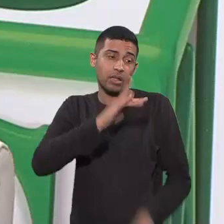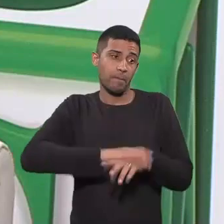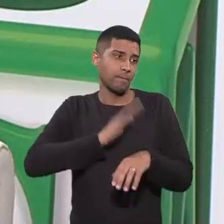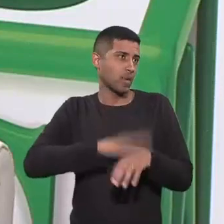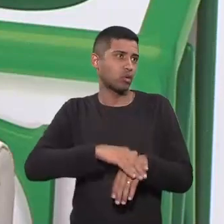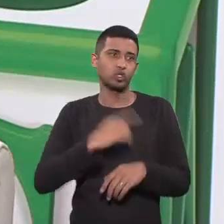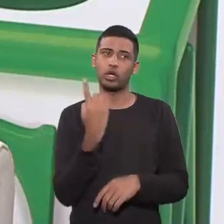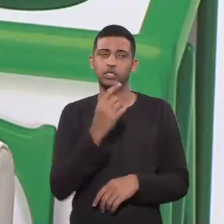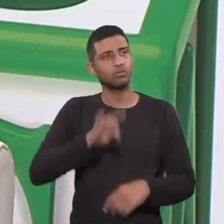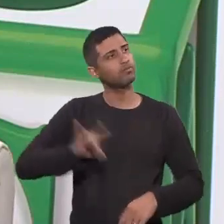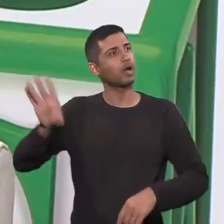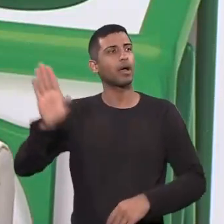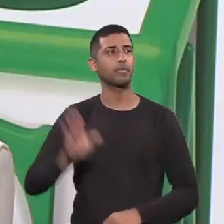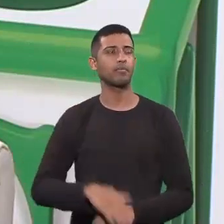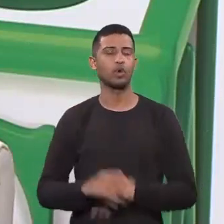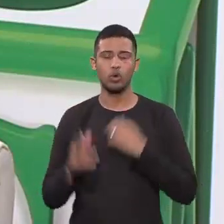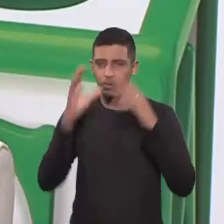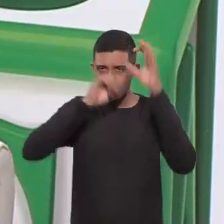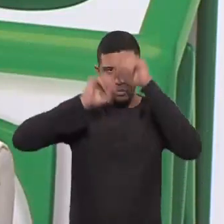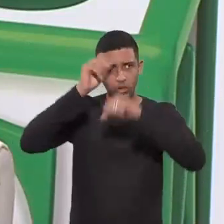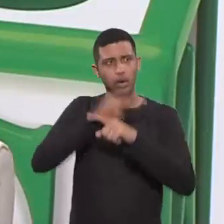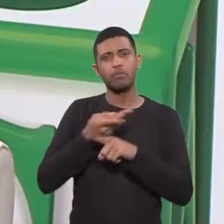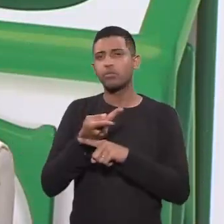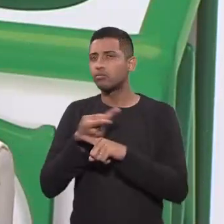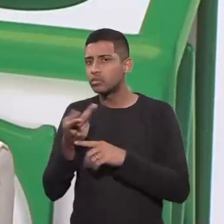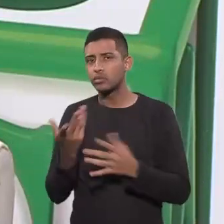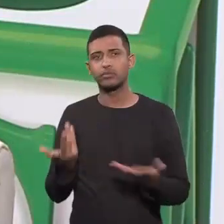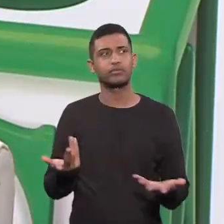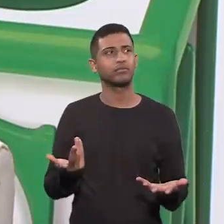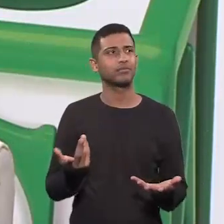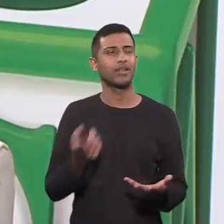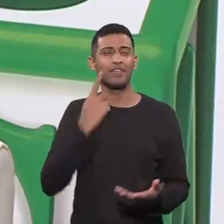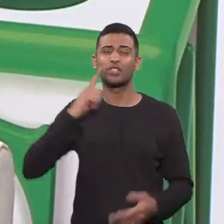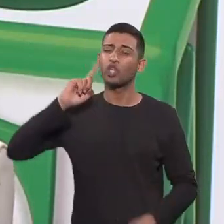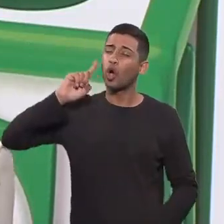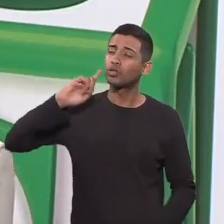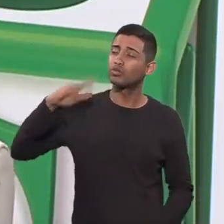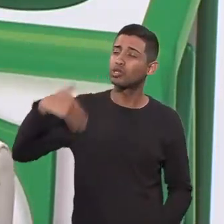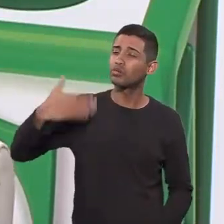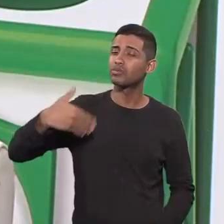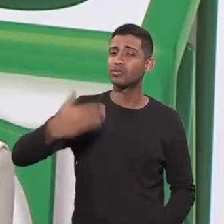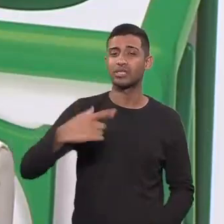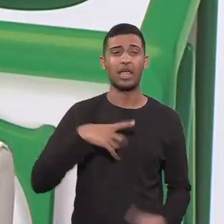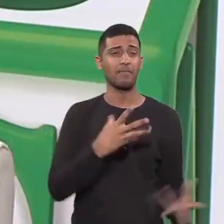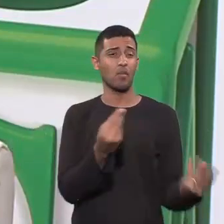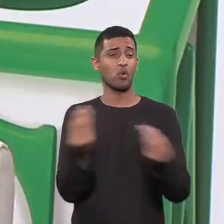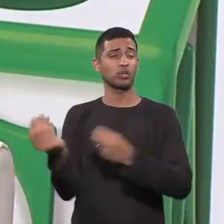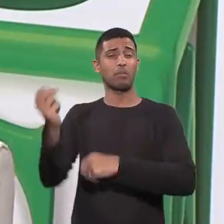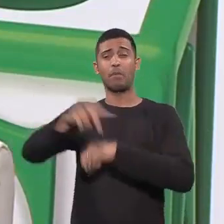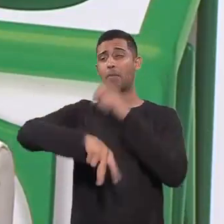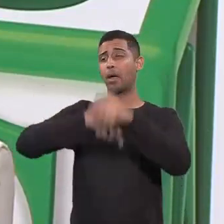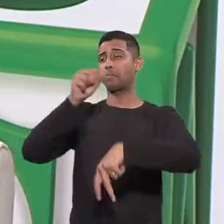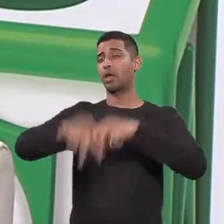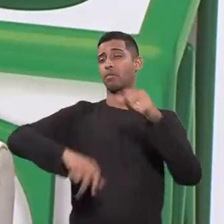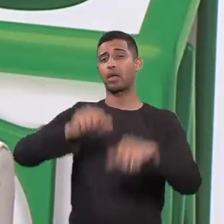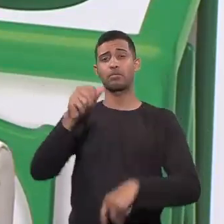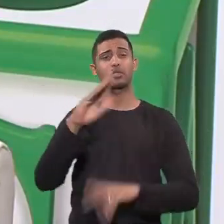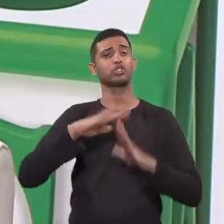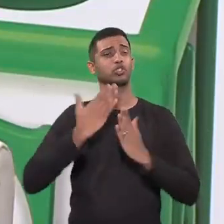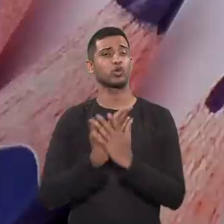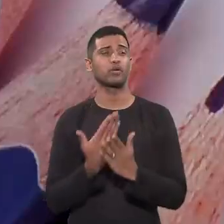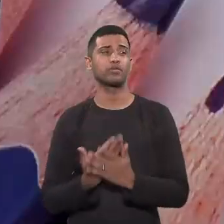procurar. Porque você tem sede de aprender. E cada dia que passa, mais alunos você recebe na escola. É uma